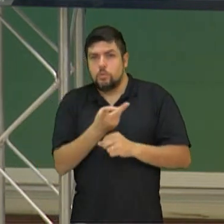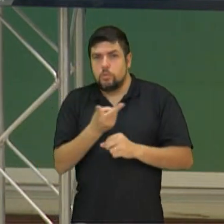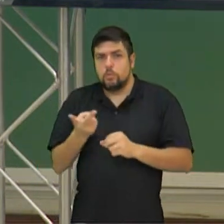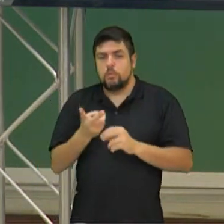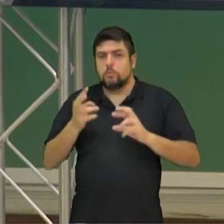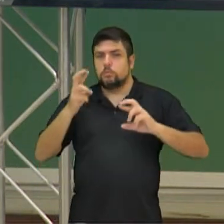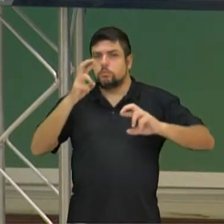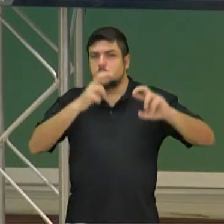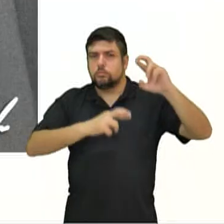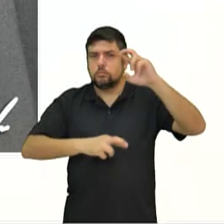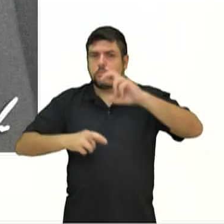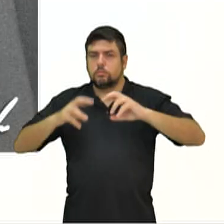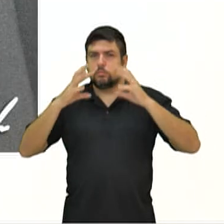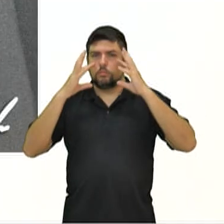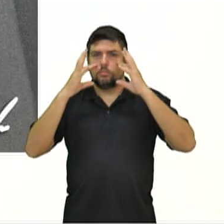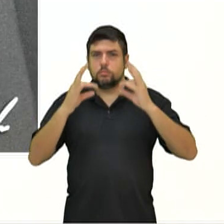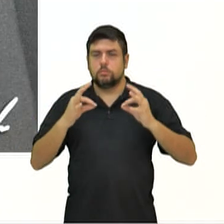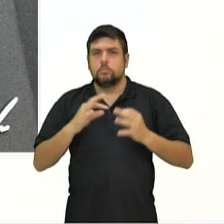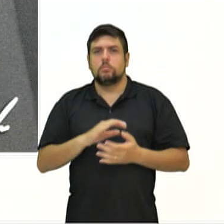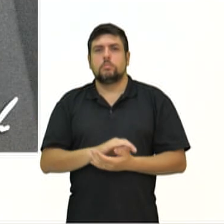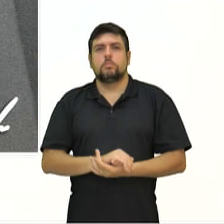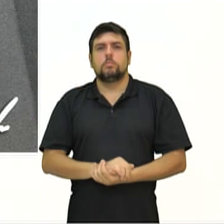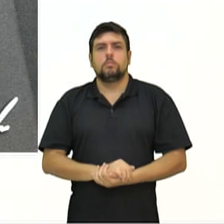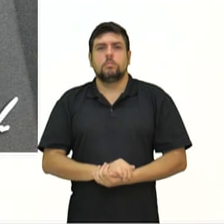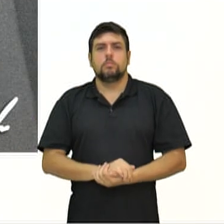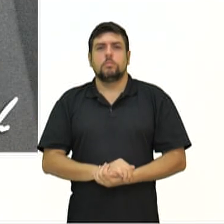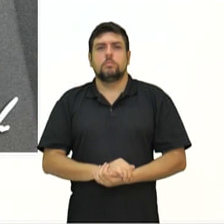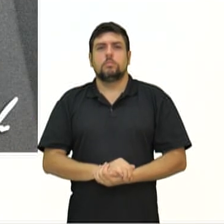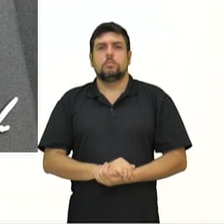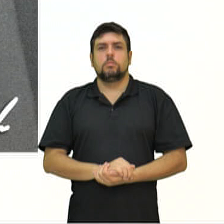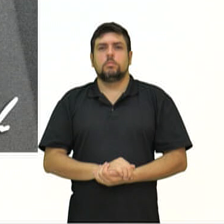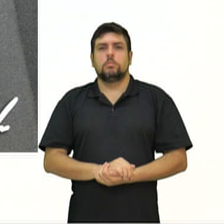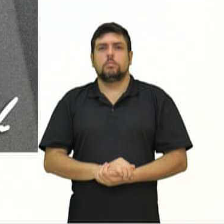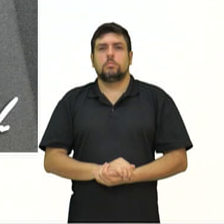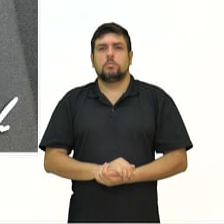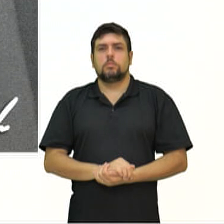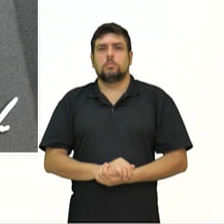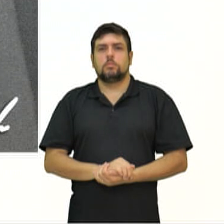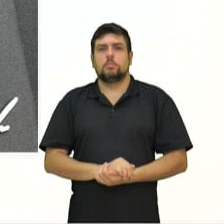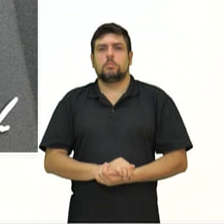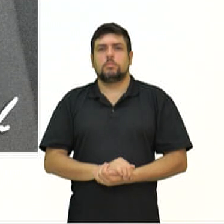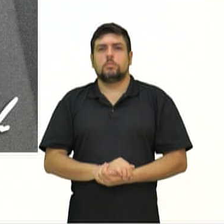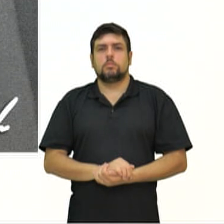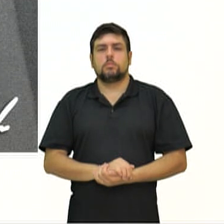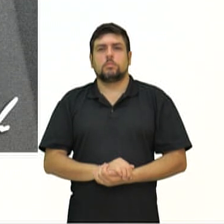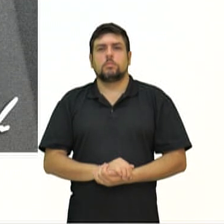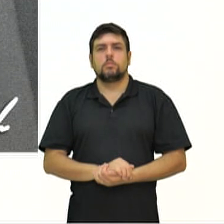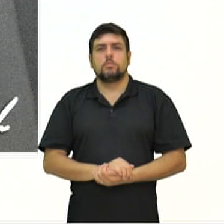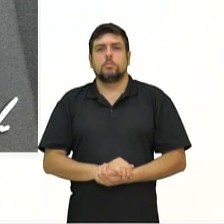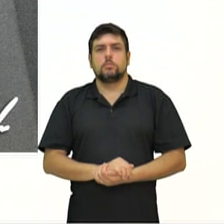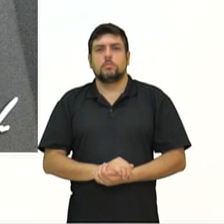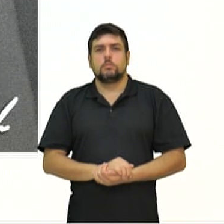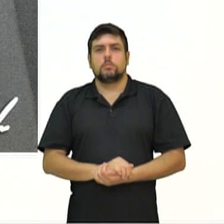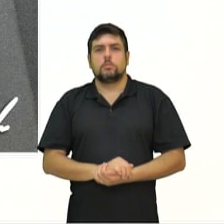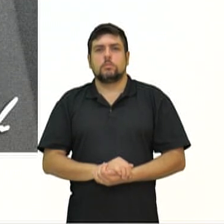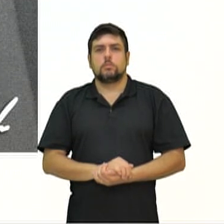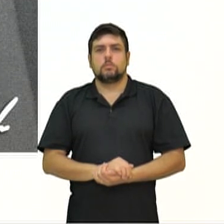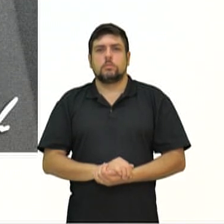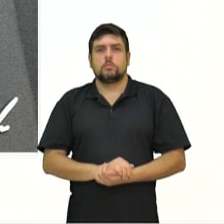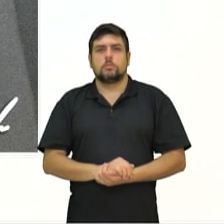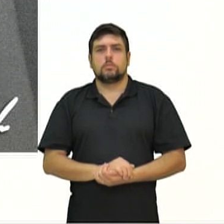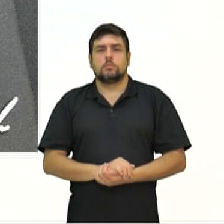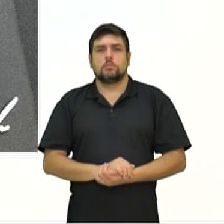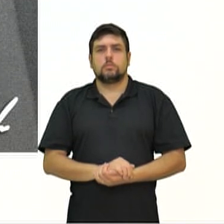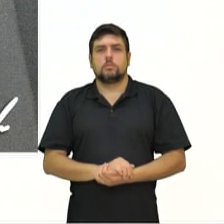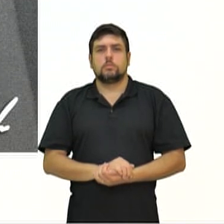imagens. Então, aqui diz assim, olha, quote one. Quote, que significa citação. I don't count my sit-ups.